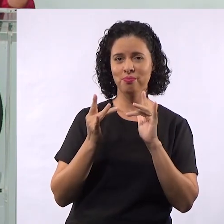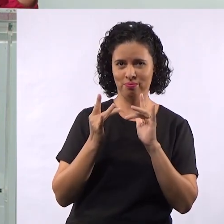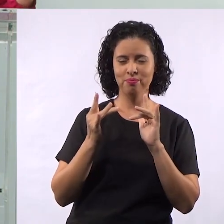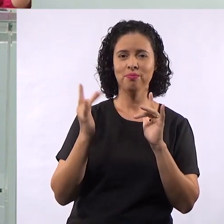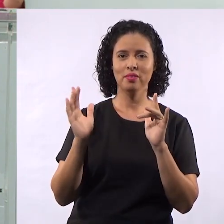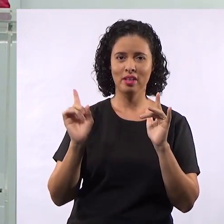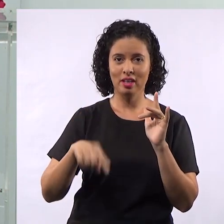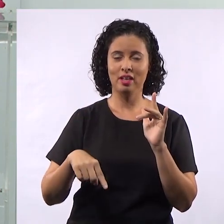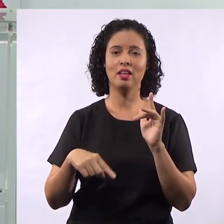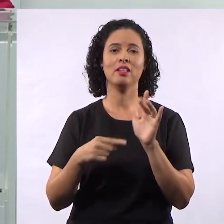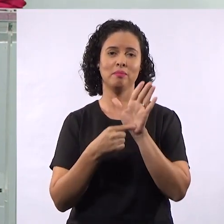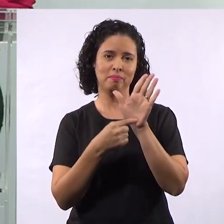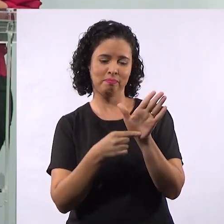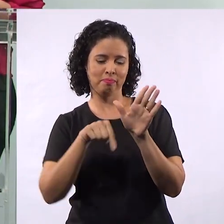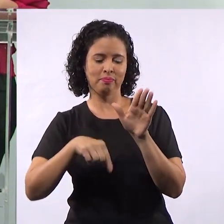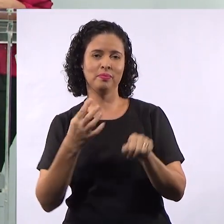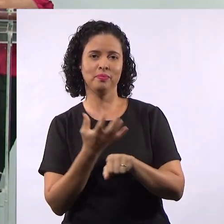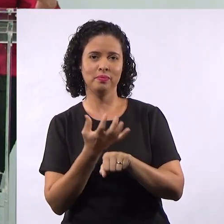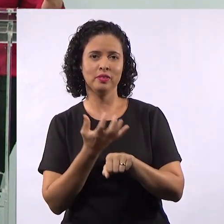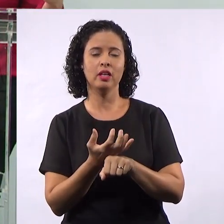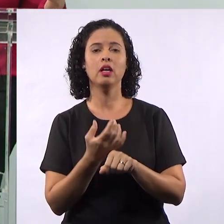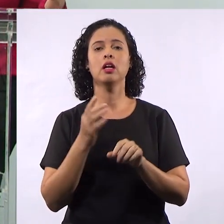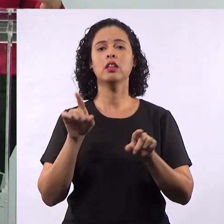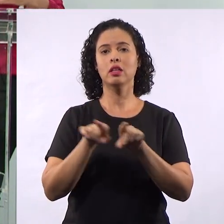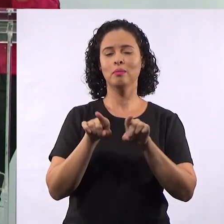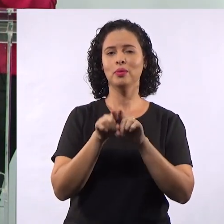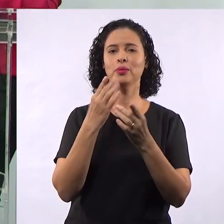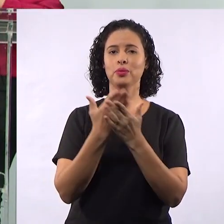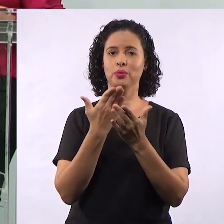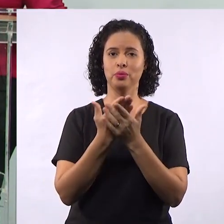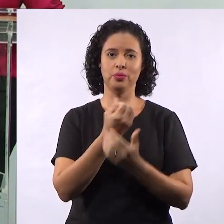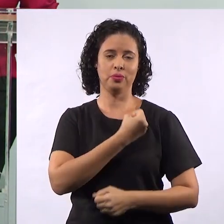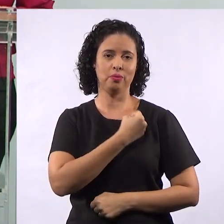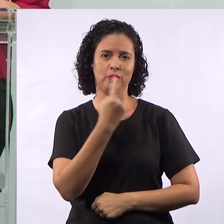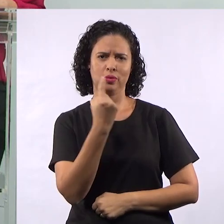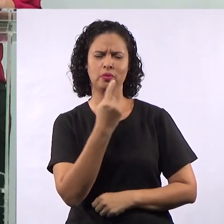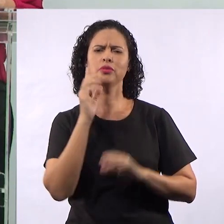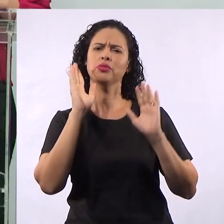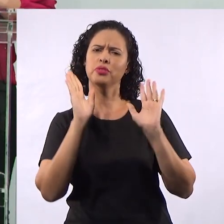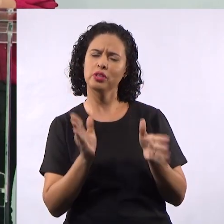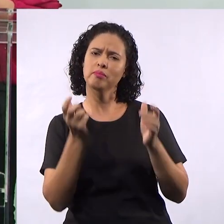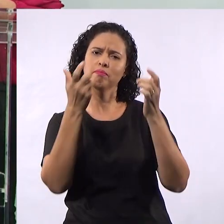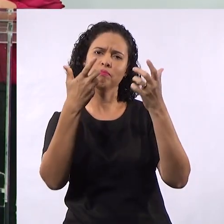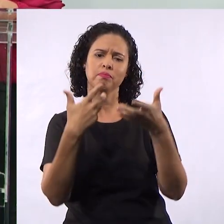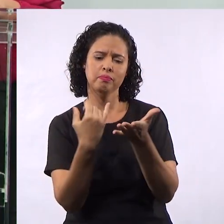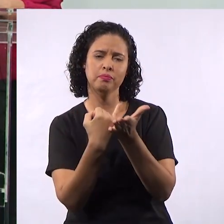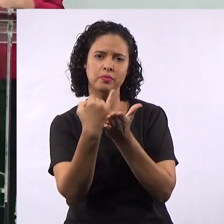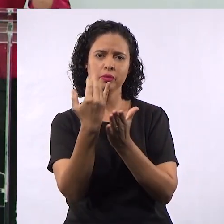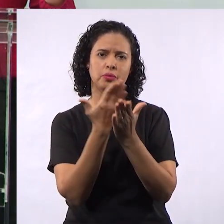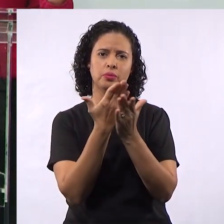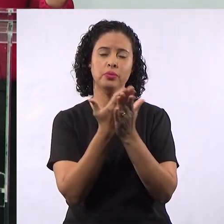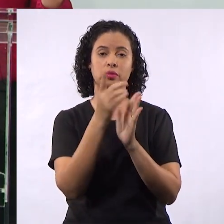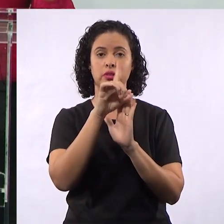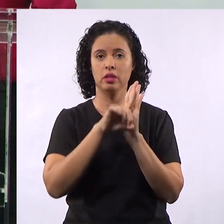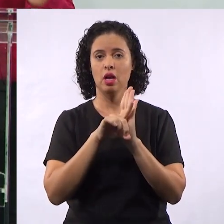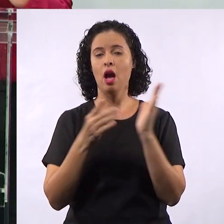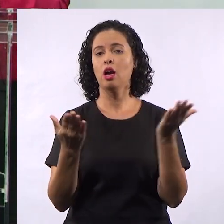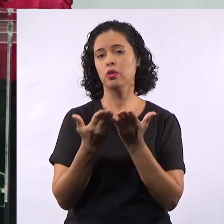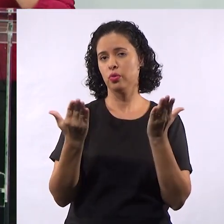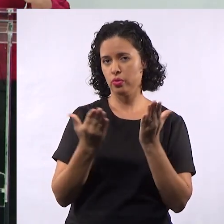da disciplina, já tivemos a nossa aula número 1, onde a gente conversou sobre introdução ao estudo do direito. Vamos agora